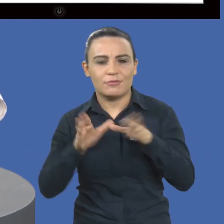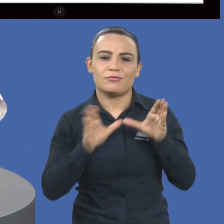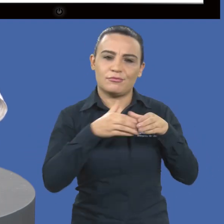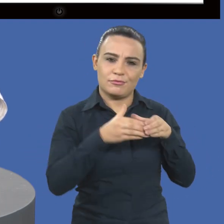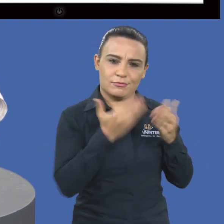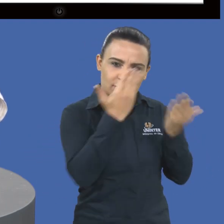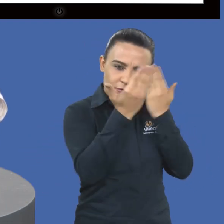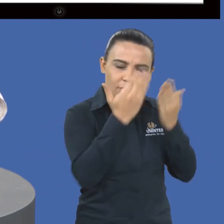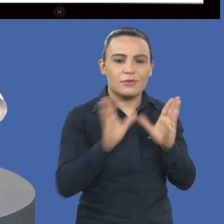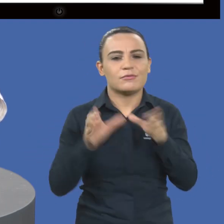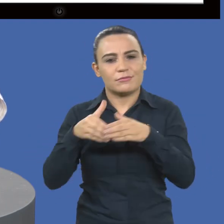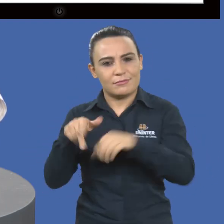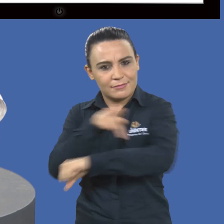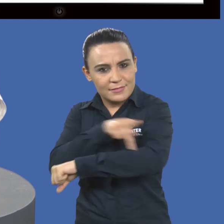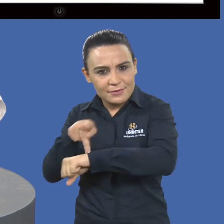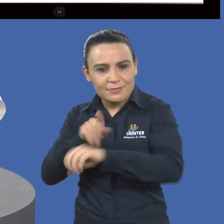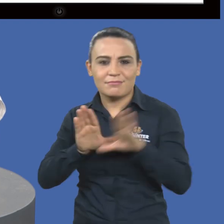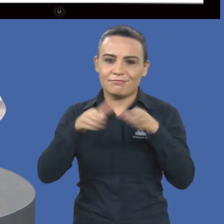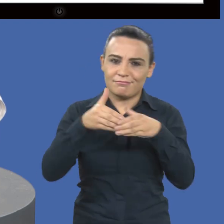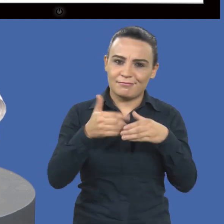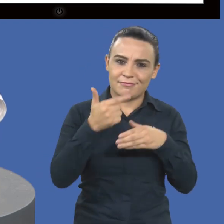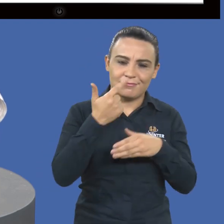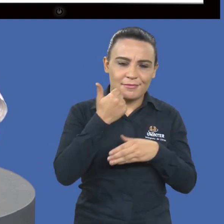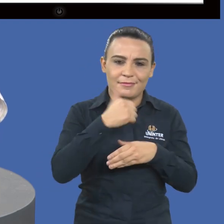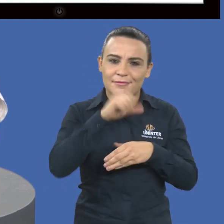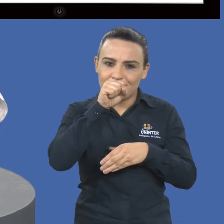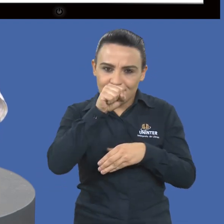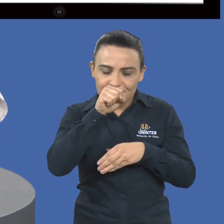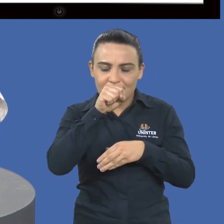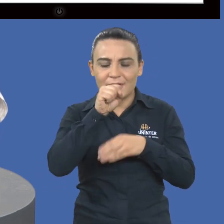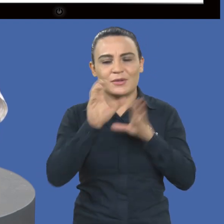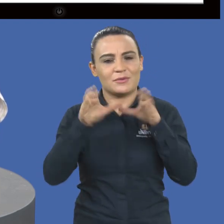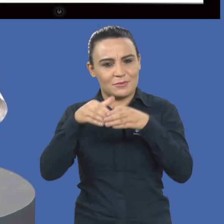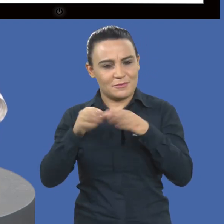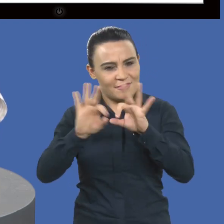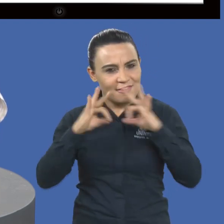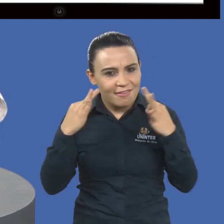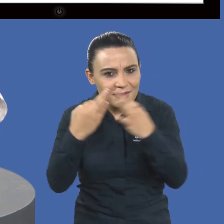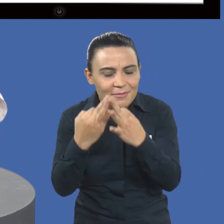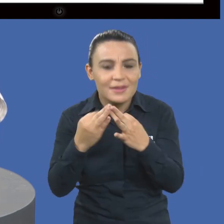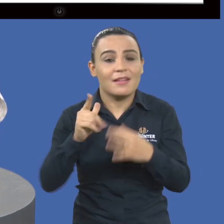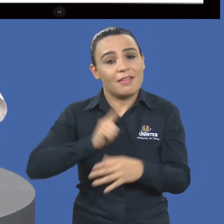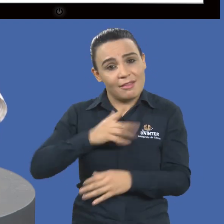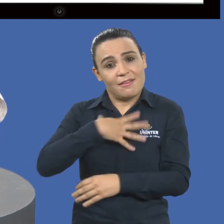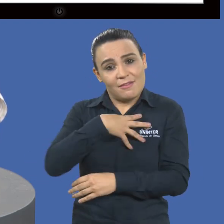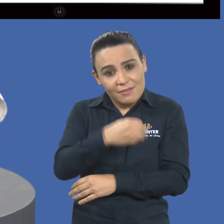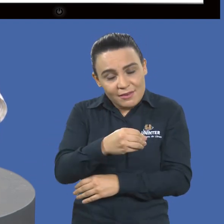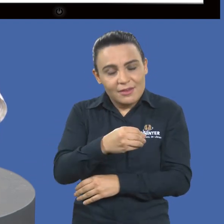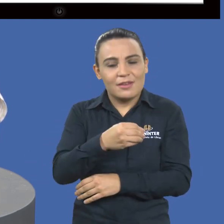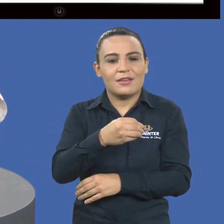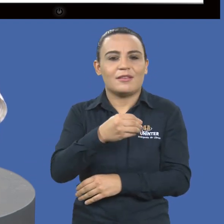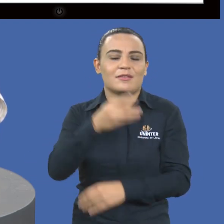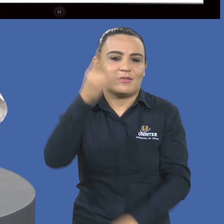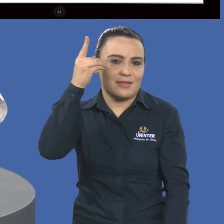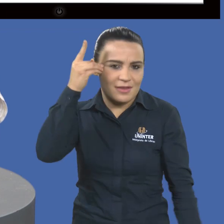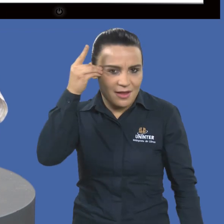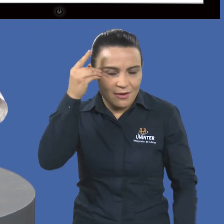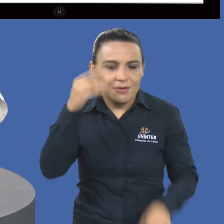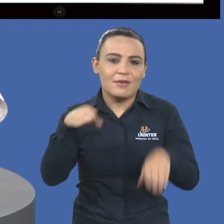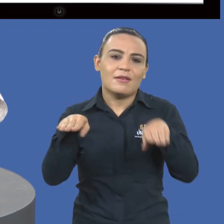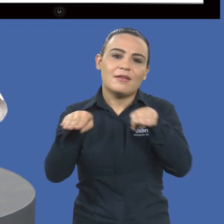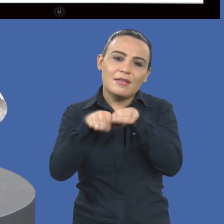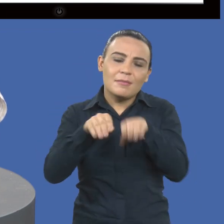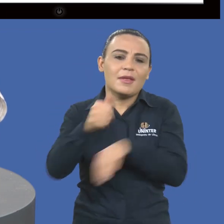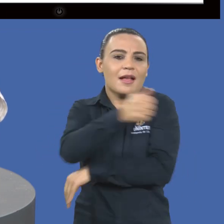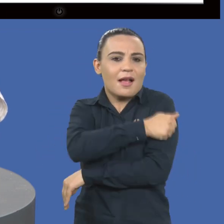psicólogos, pedagogas, aos pais dos alunos com síndrome de Down e também aos alunos com síndrome de